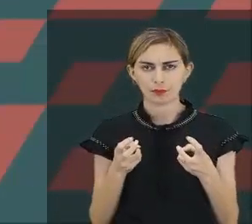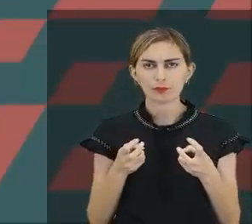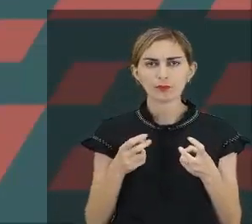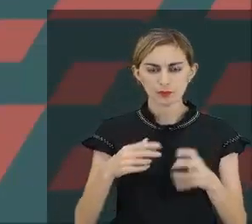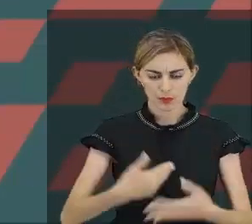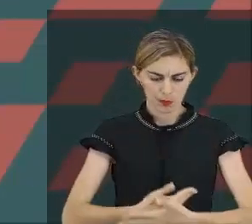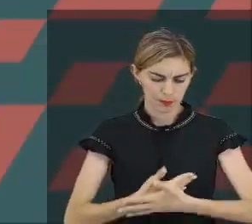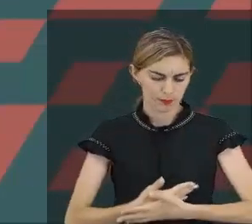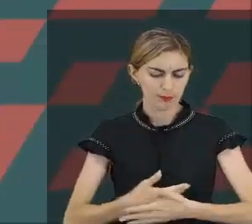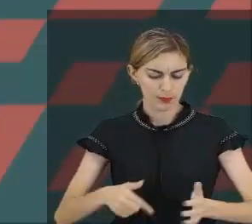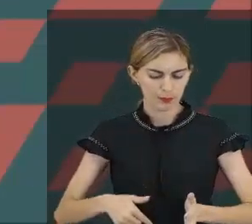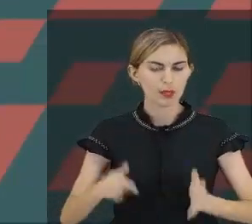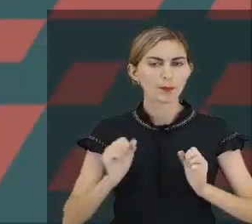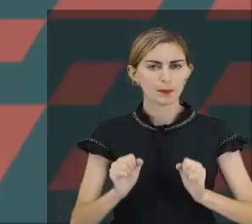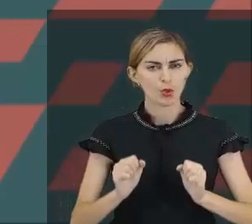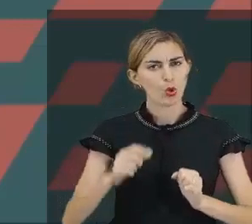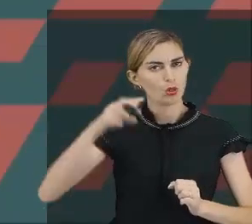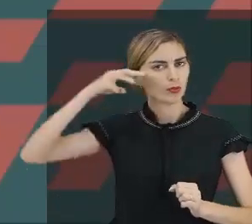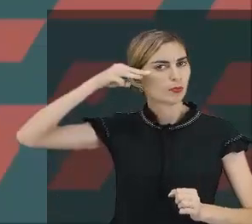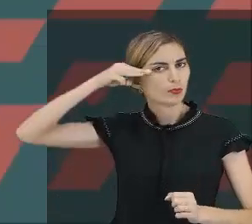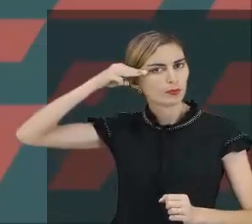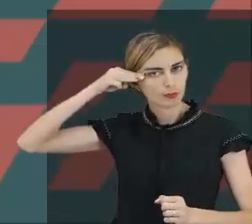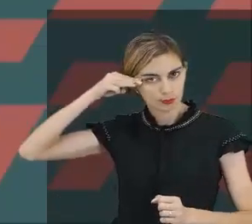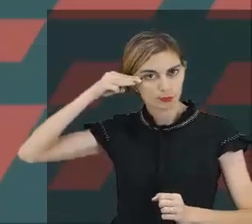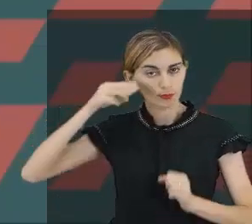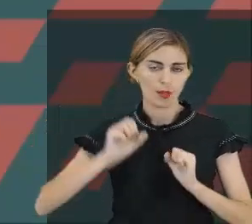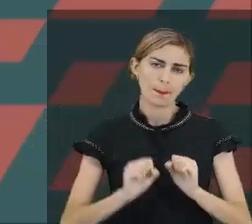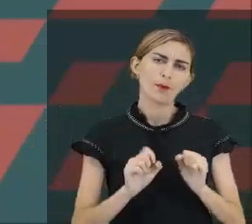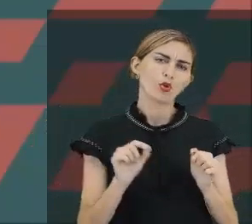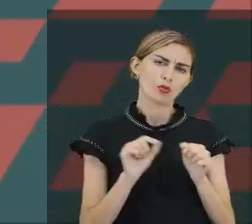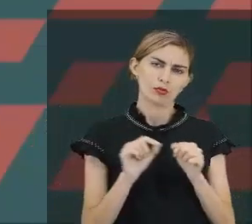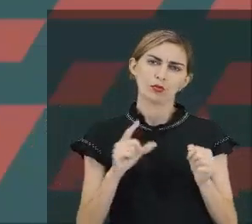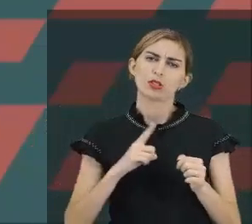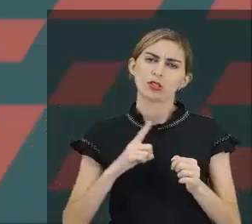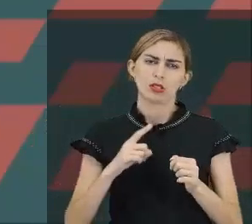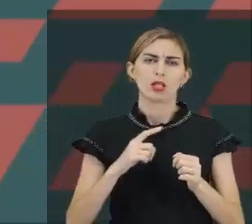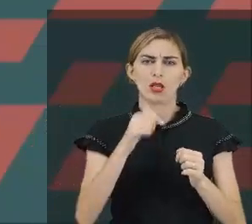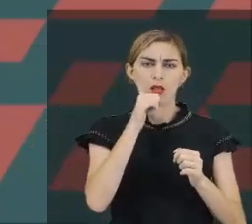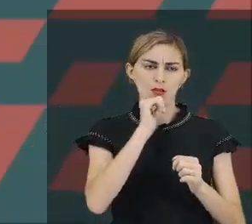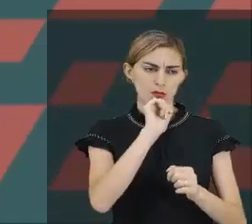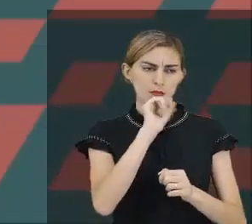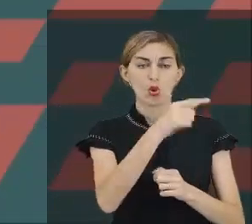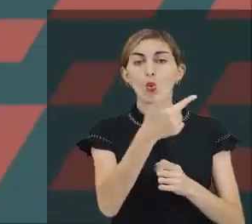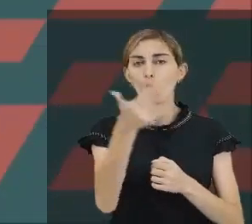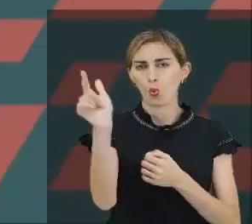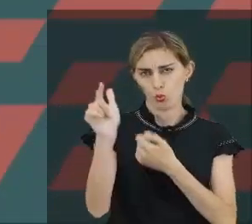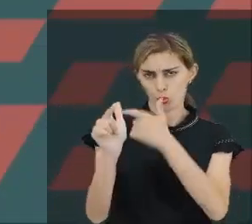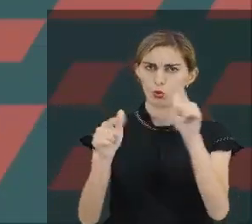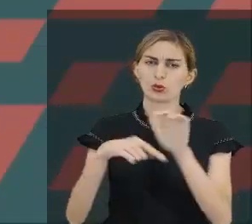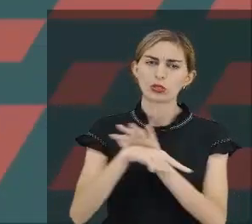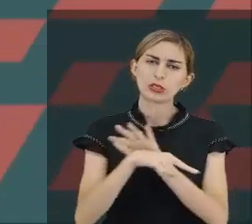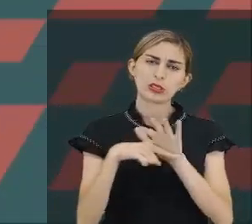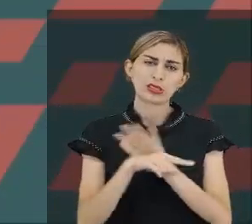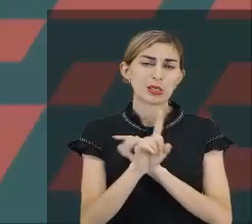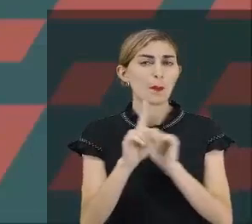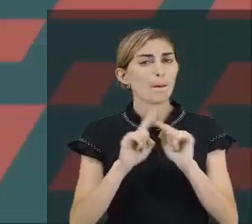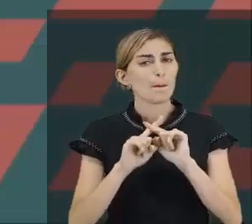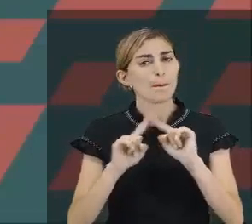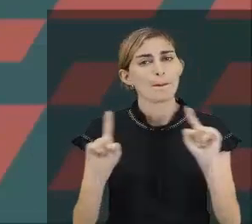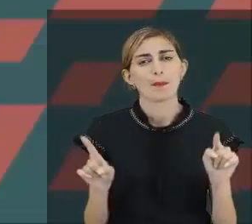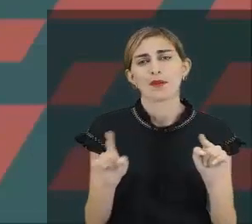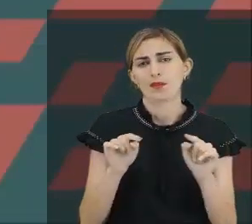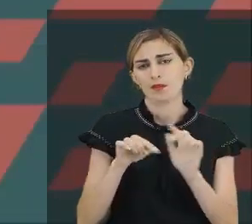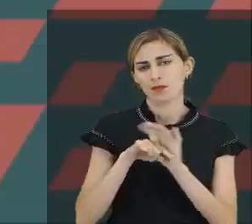perceber que o feto pode ter a síndrome de Down, pode ser passado para a mãe outros tipos de exames,